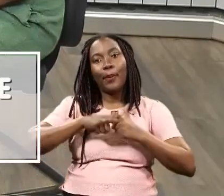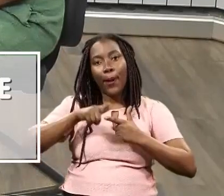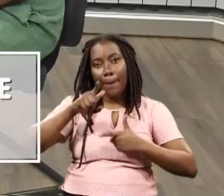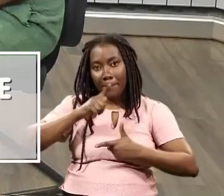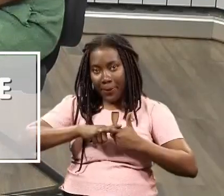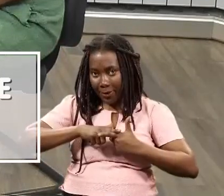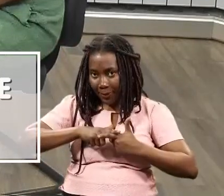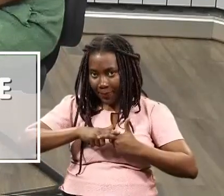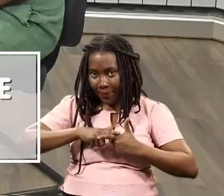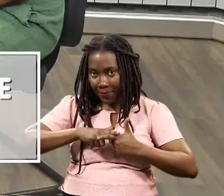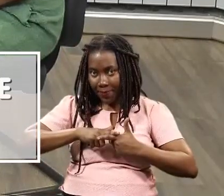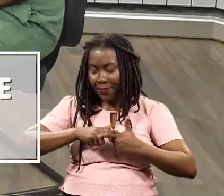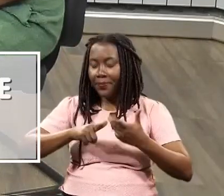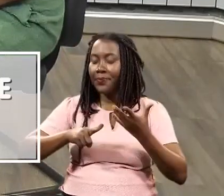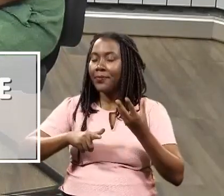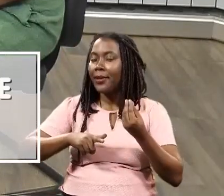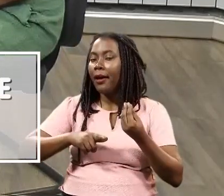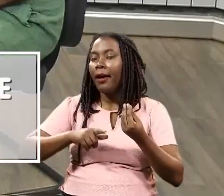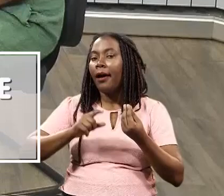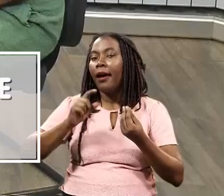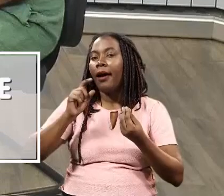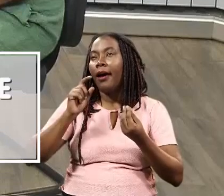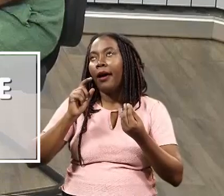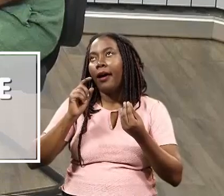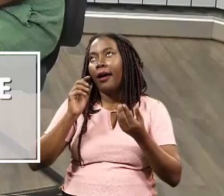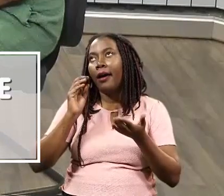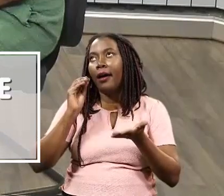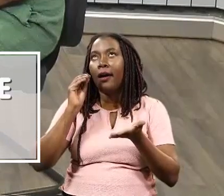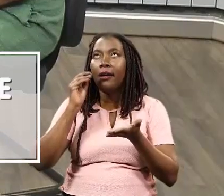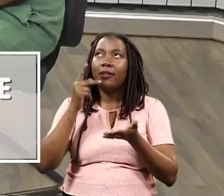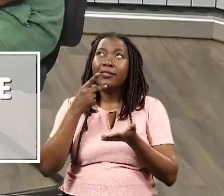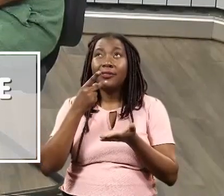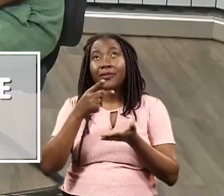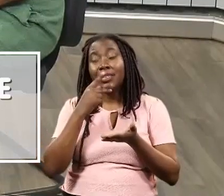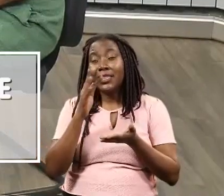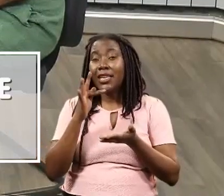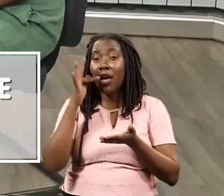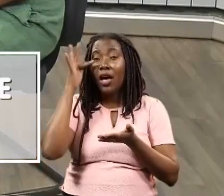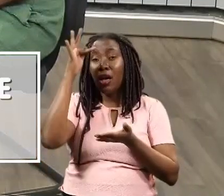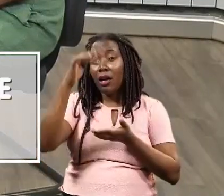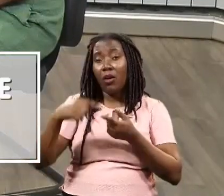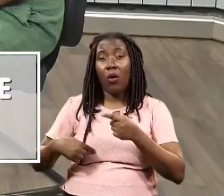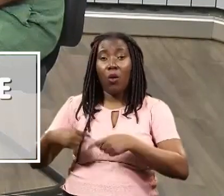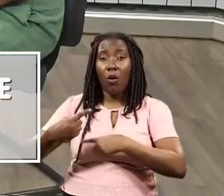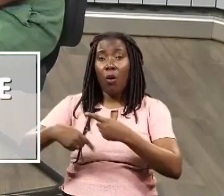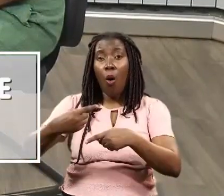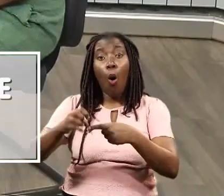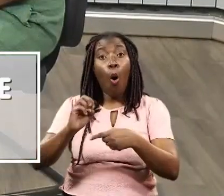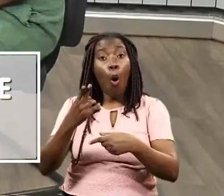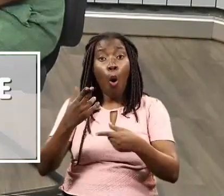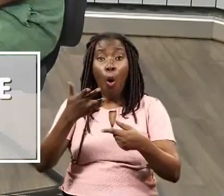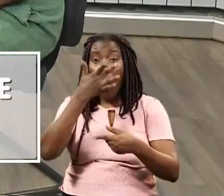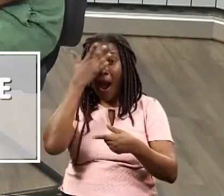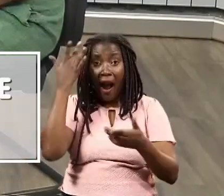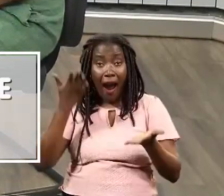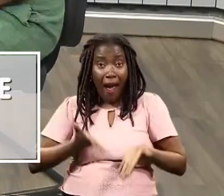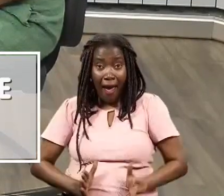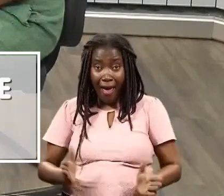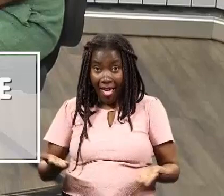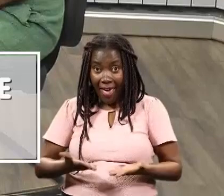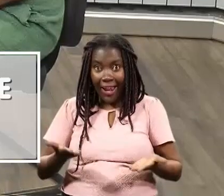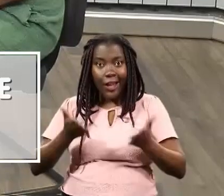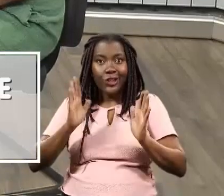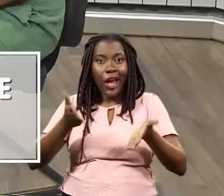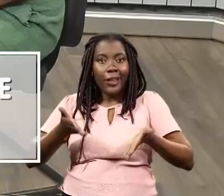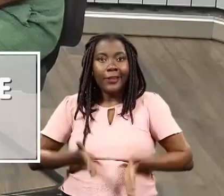problema, que vamos colocar aí nas próximas gerações, né? Ou nessa galerinha que está nascendo agora, né? Que já nasce com o